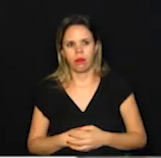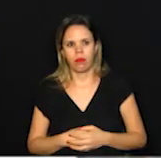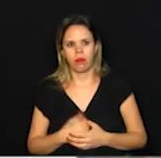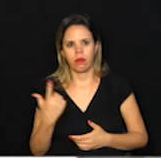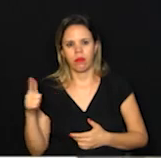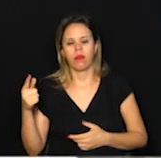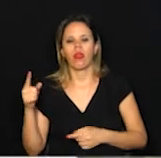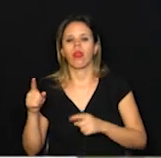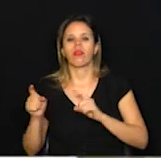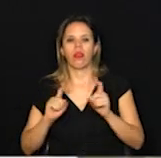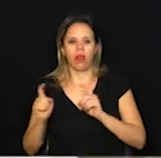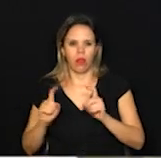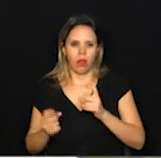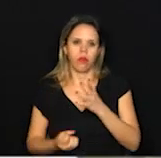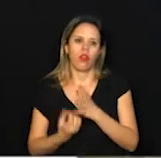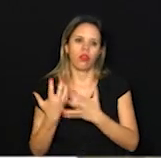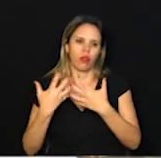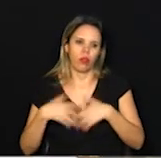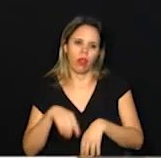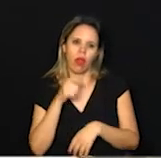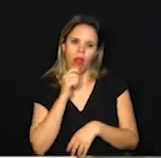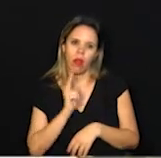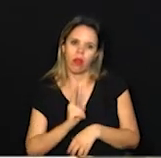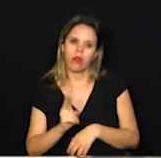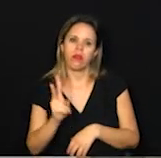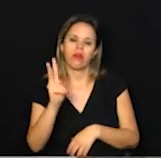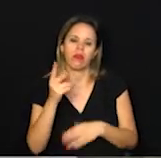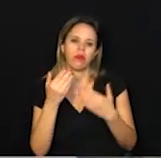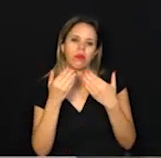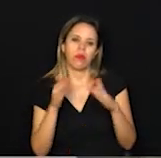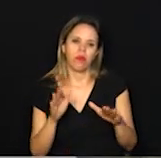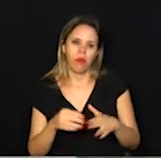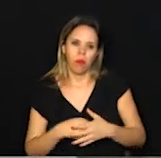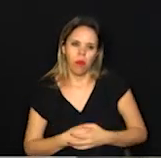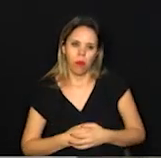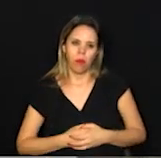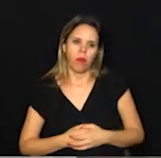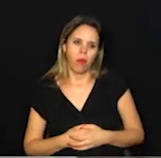Outros debates poderão vir à tona ainda, estamos abertos a isso.